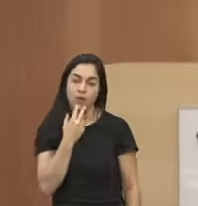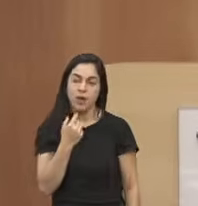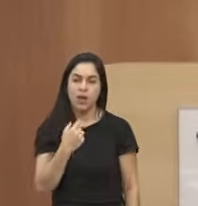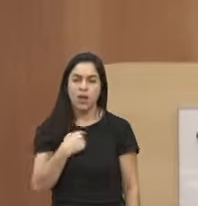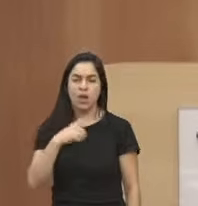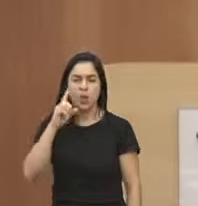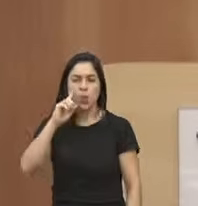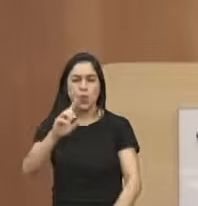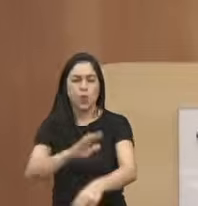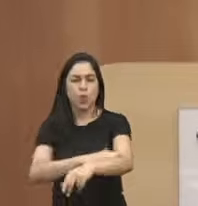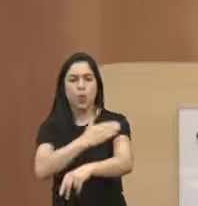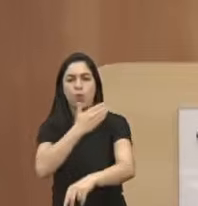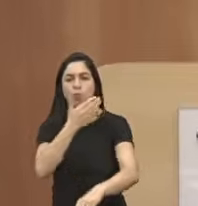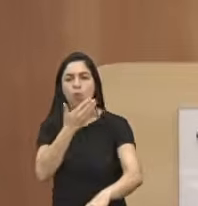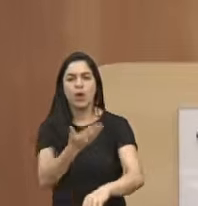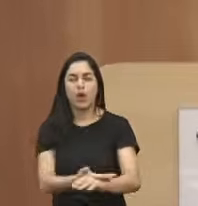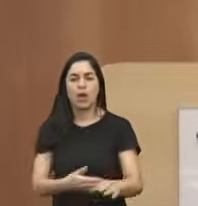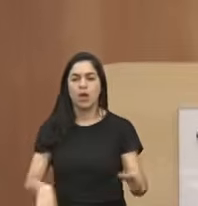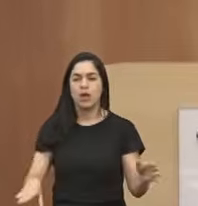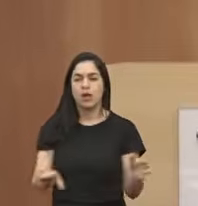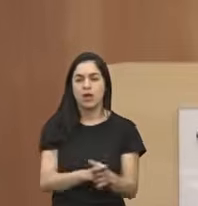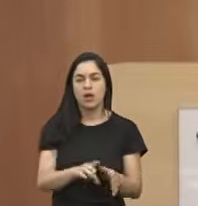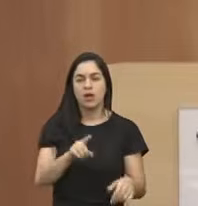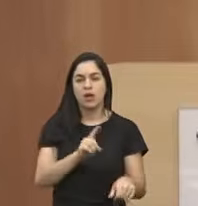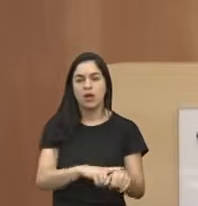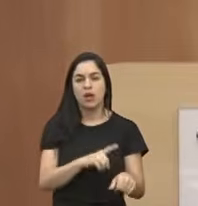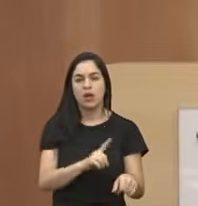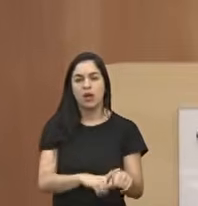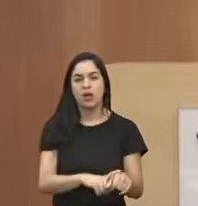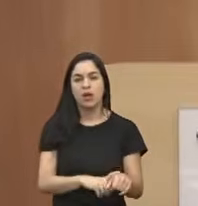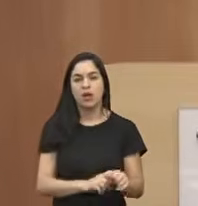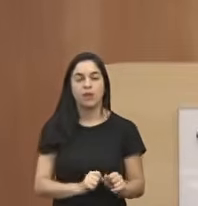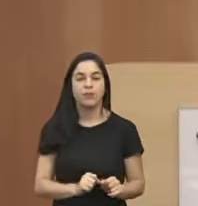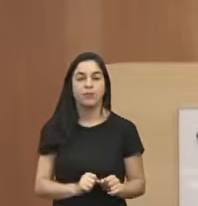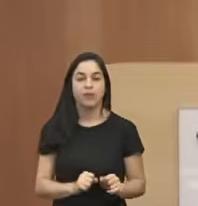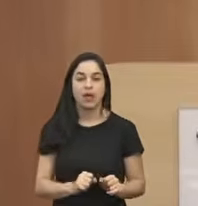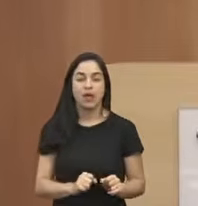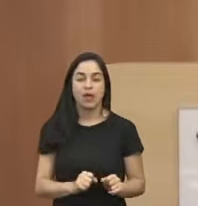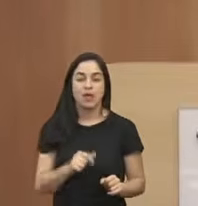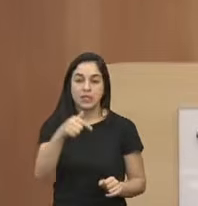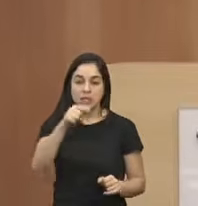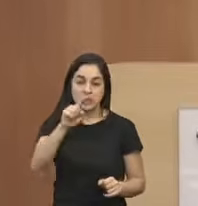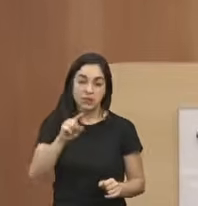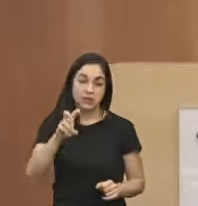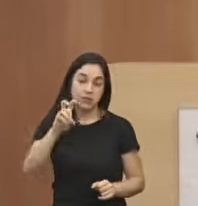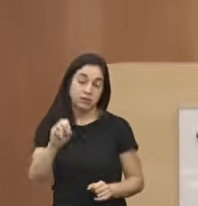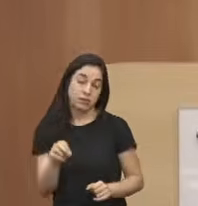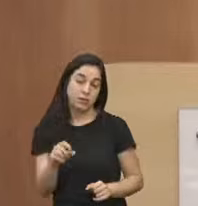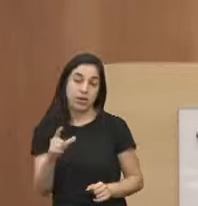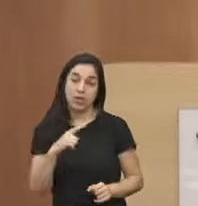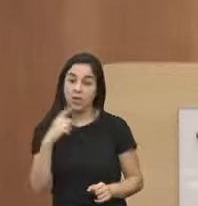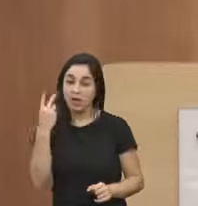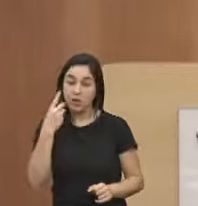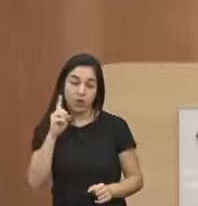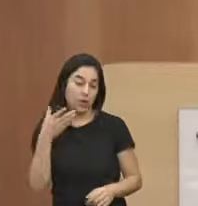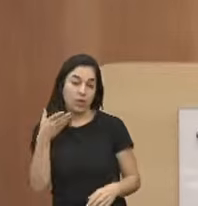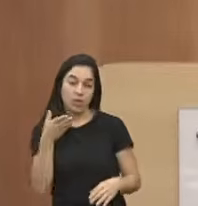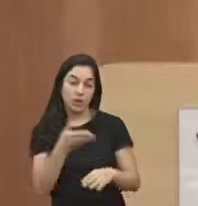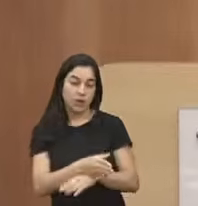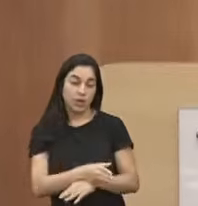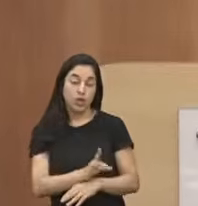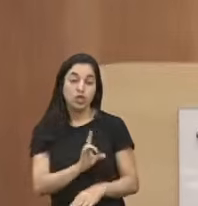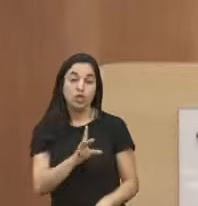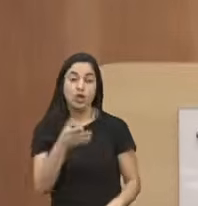Câmara direto, chega aqui 7:50. E tem vereador que não fica aqui, só vem quarta-feira. Então, está achando